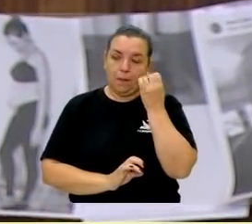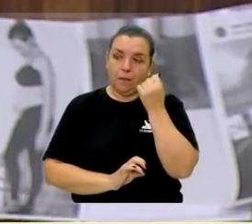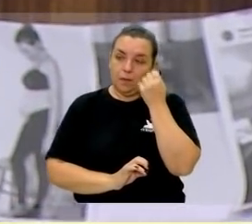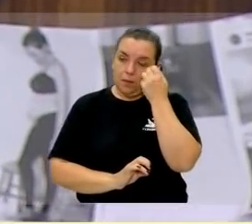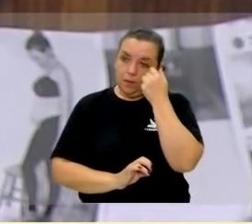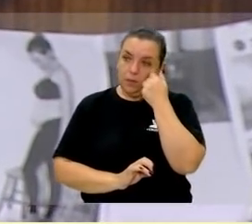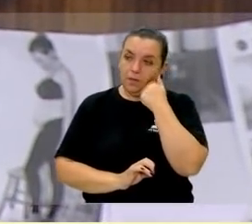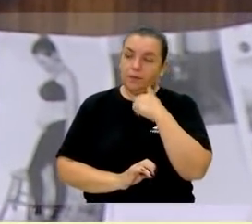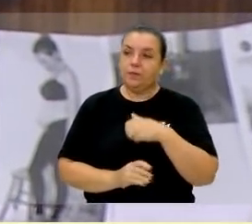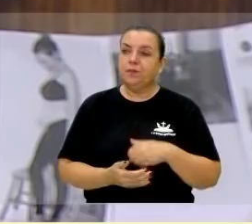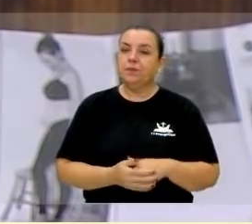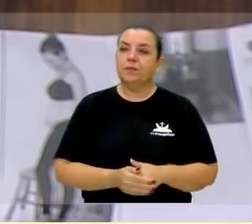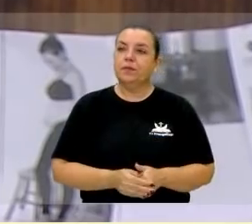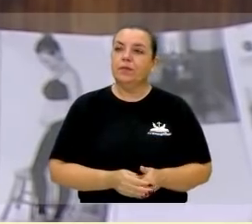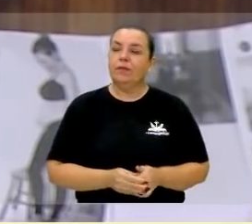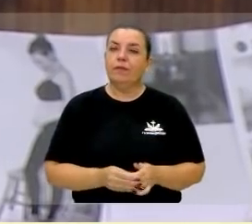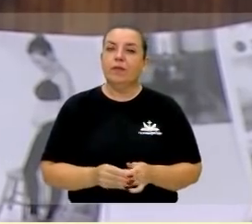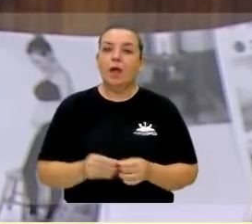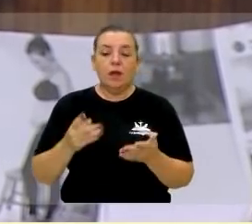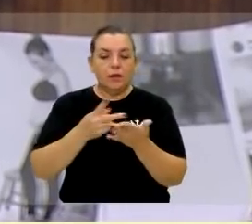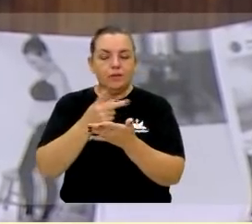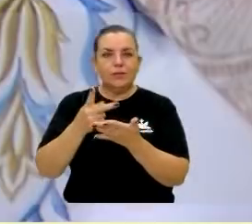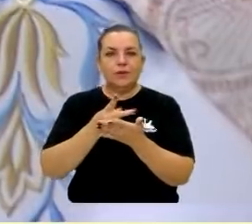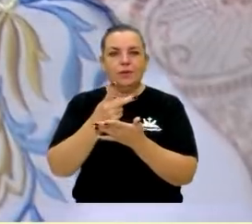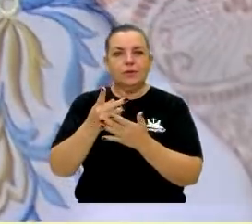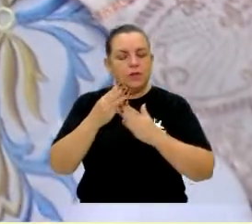procurem a mansão do meu coração,